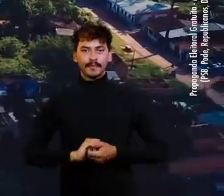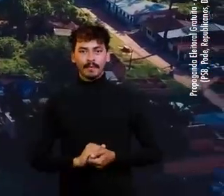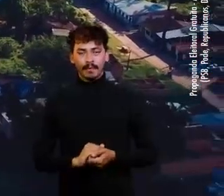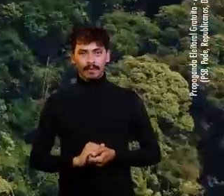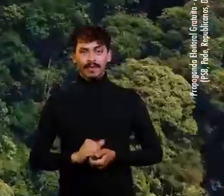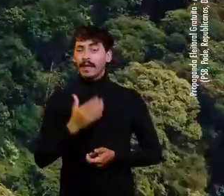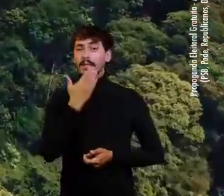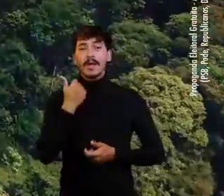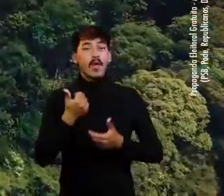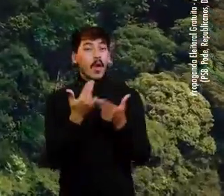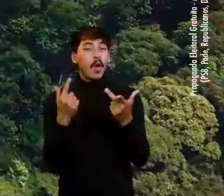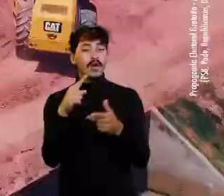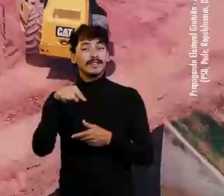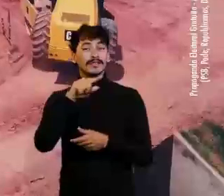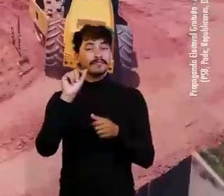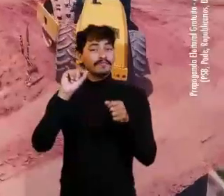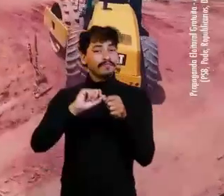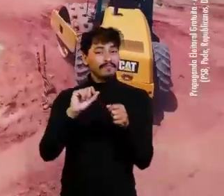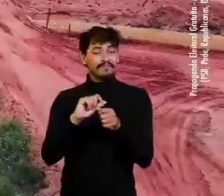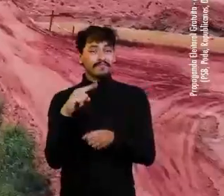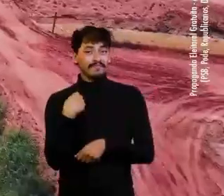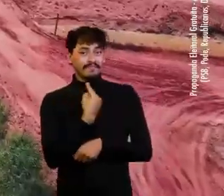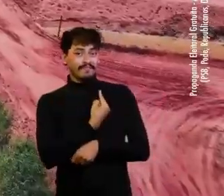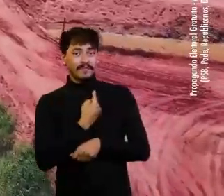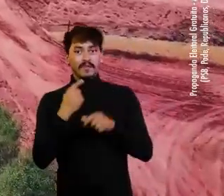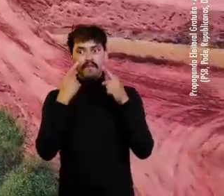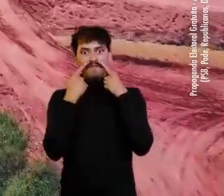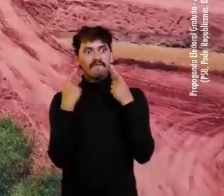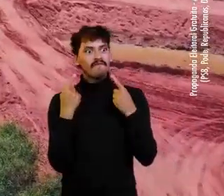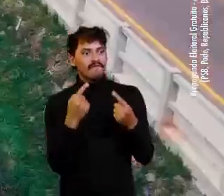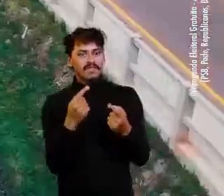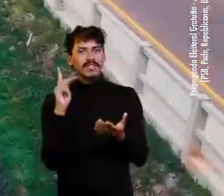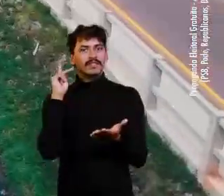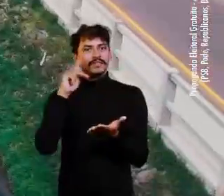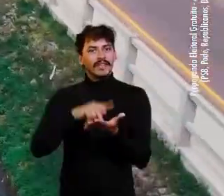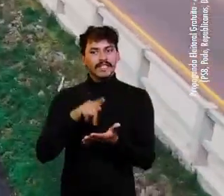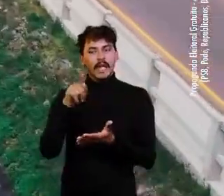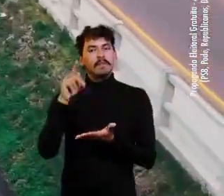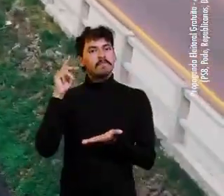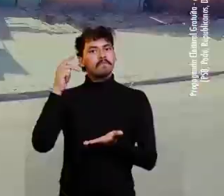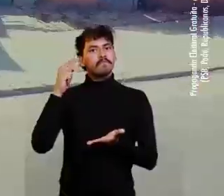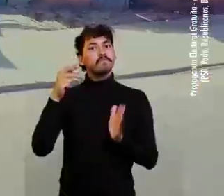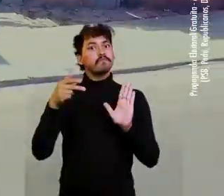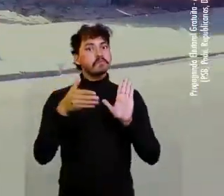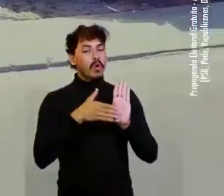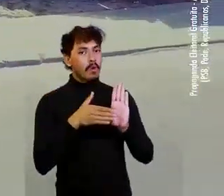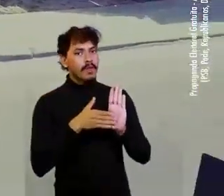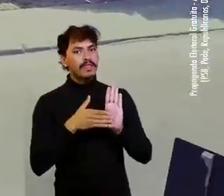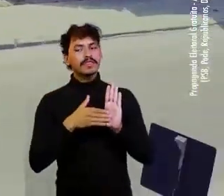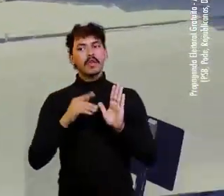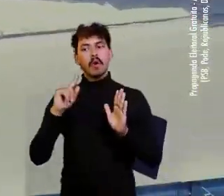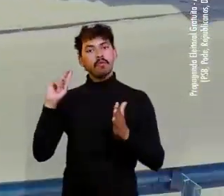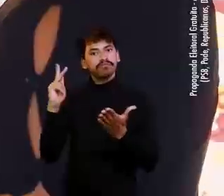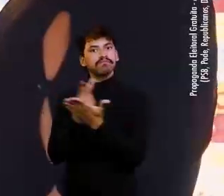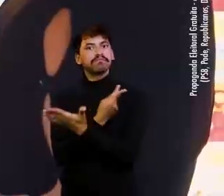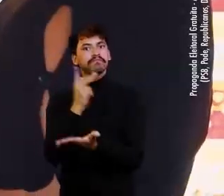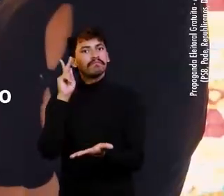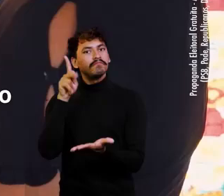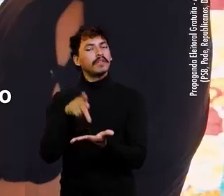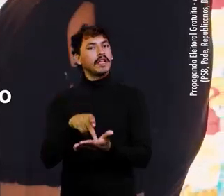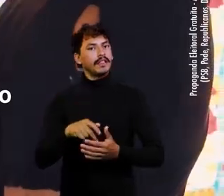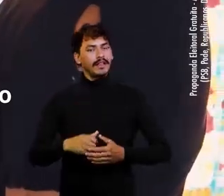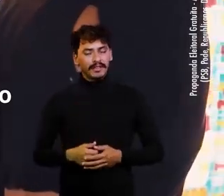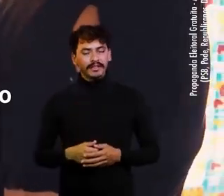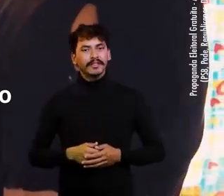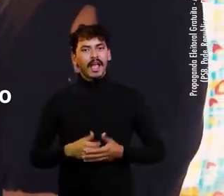Ananindeua. A melhor coisa que poderia ter acontecido, né, de ver realmente o que ele prometeu se cumprir.